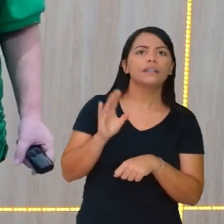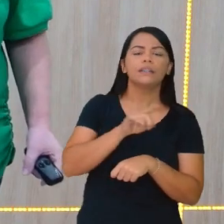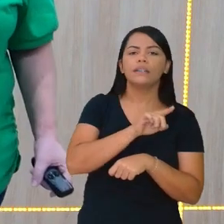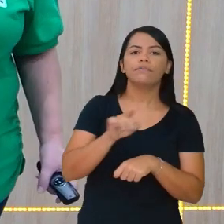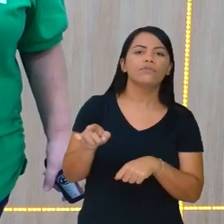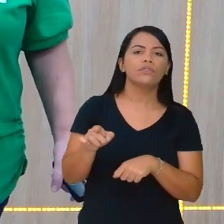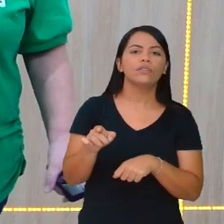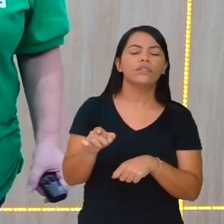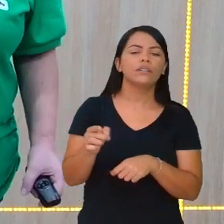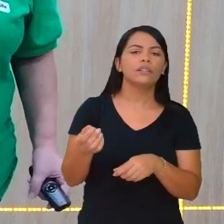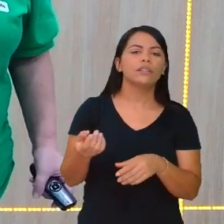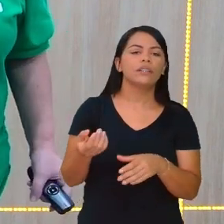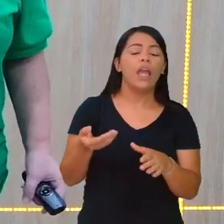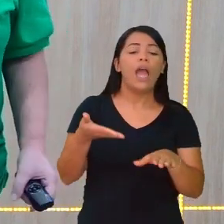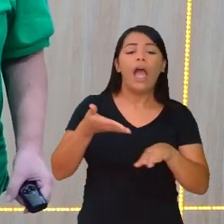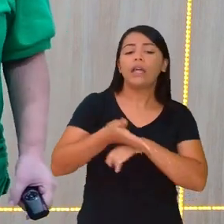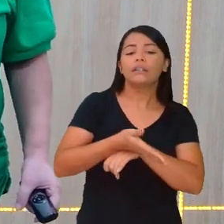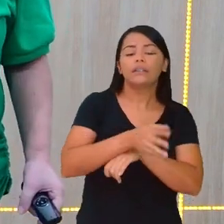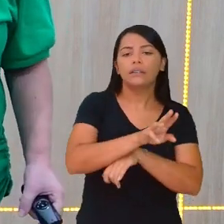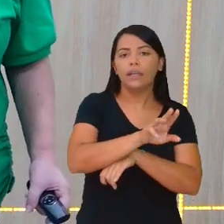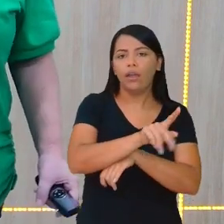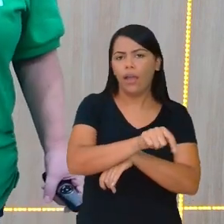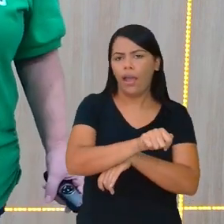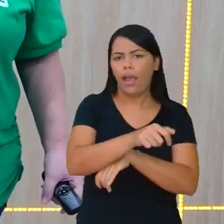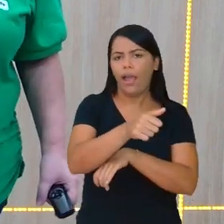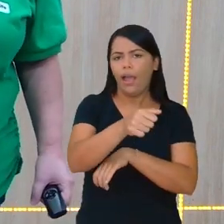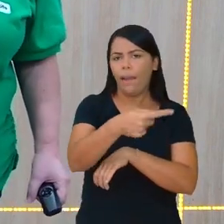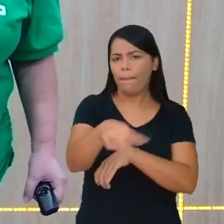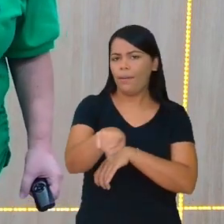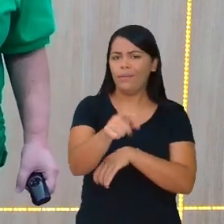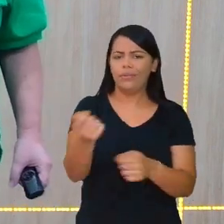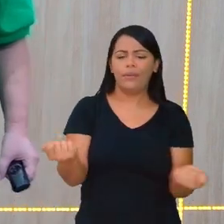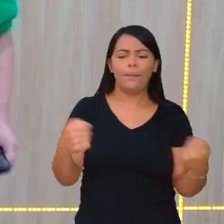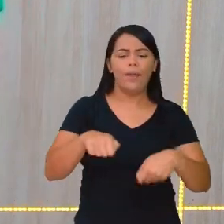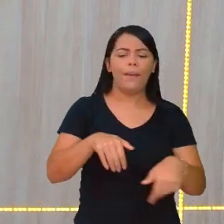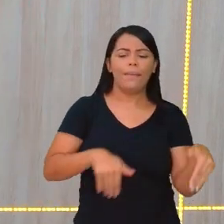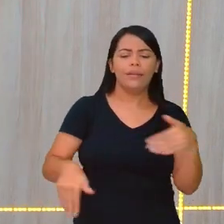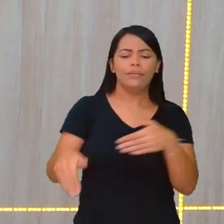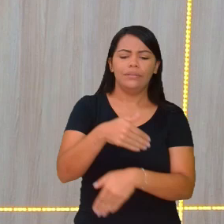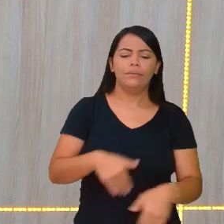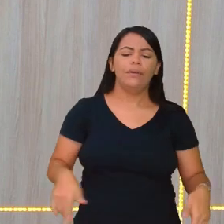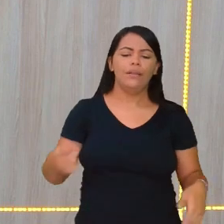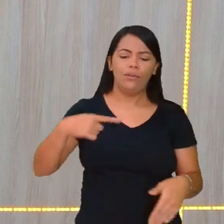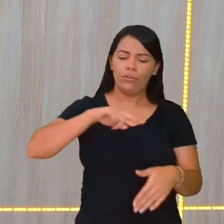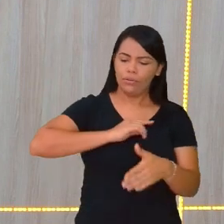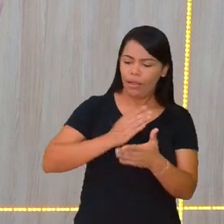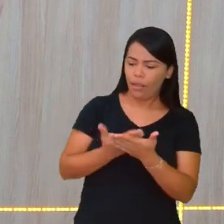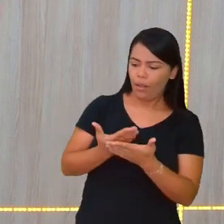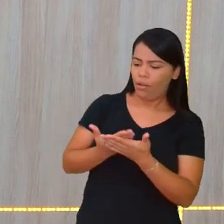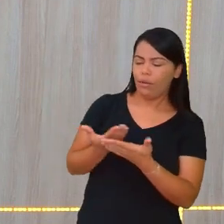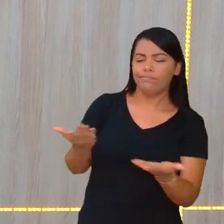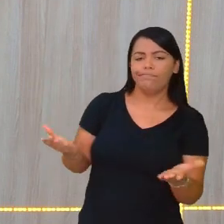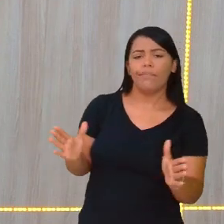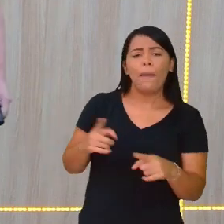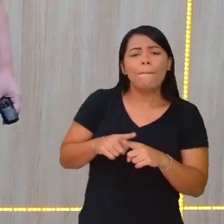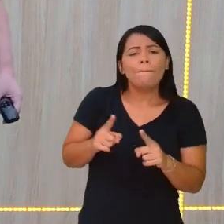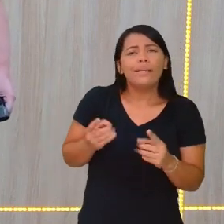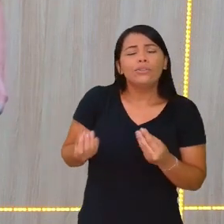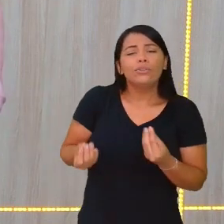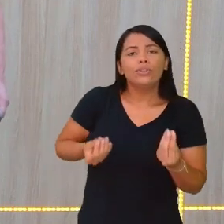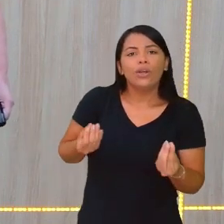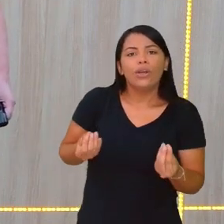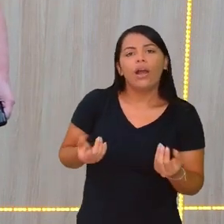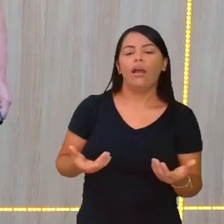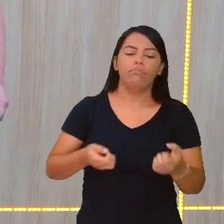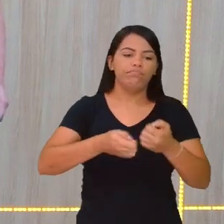Vocês, dentro do aplicativo, vocês vão participar da nossa aula. Participar como? Ora, participar